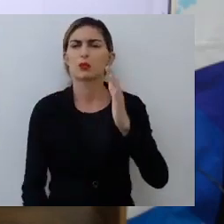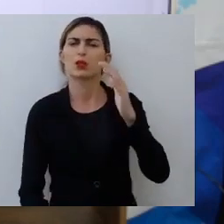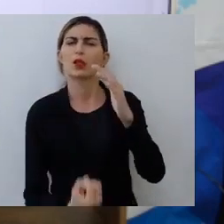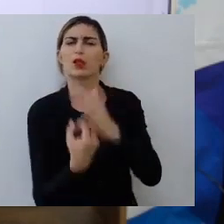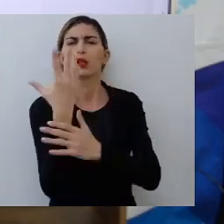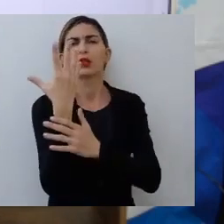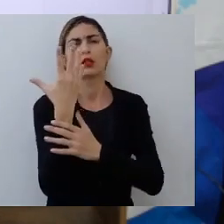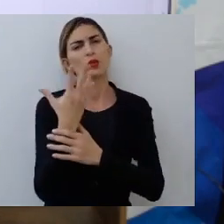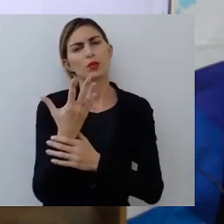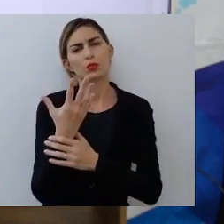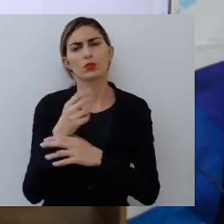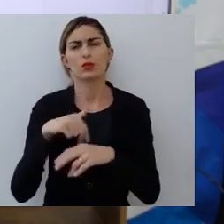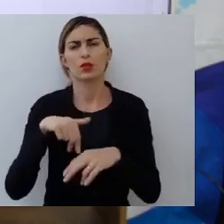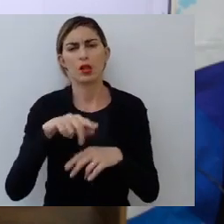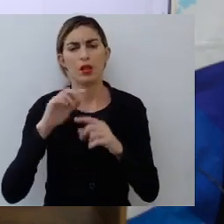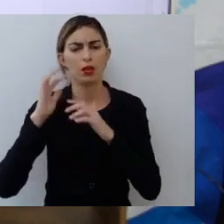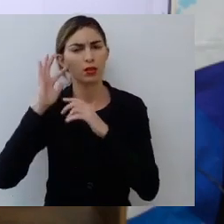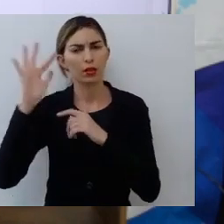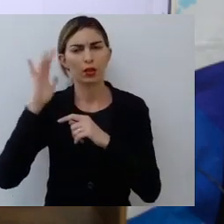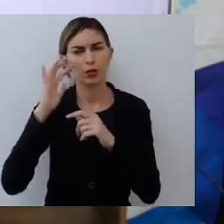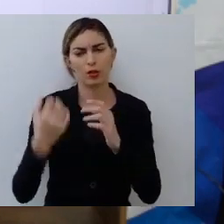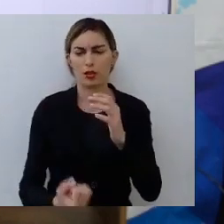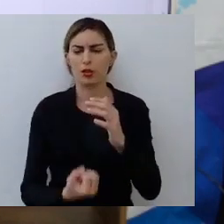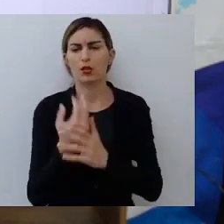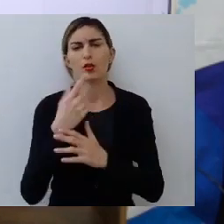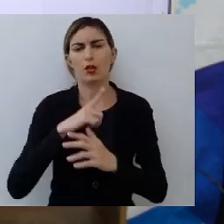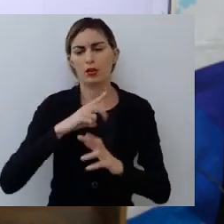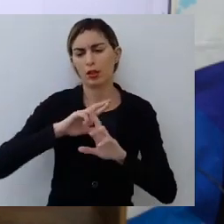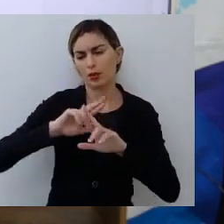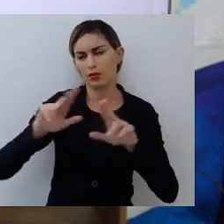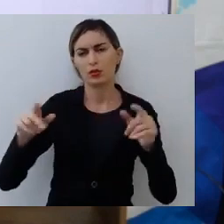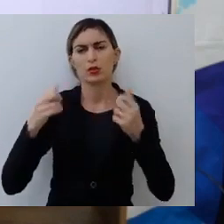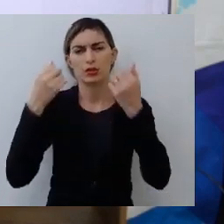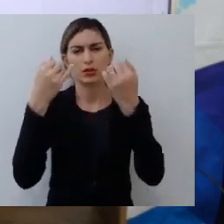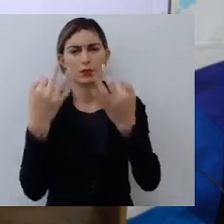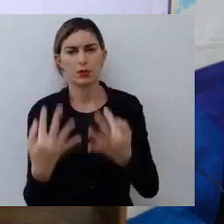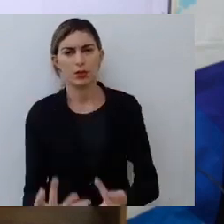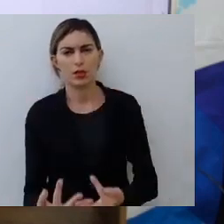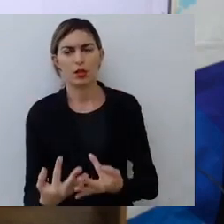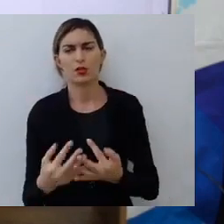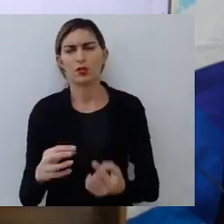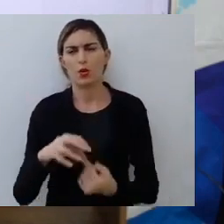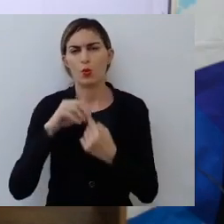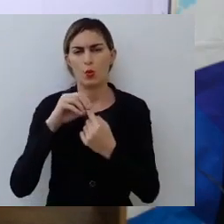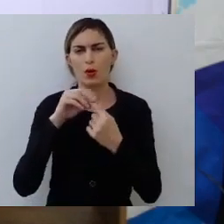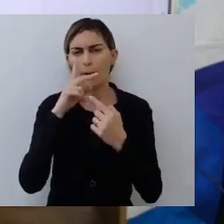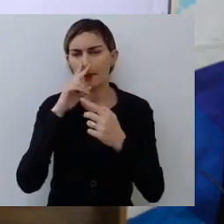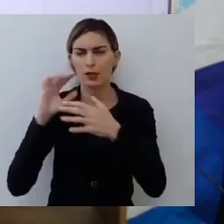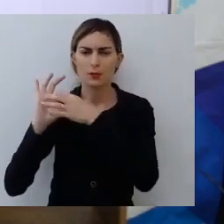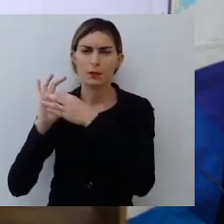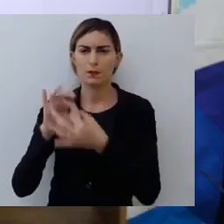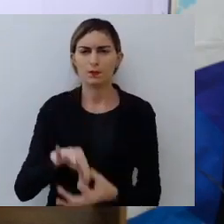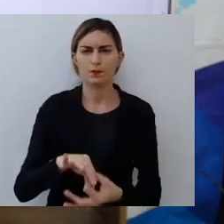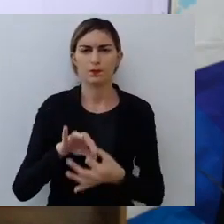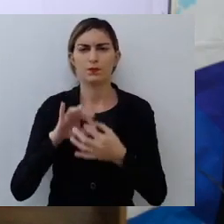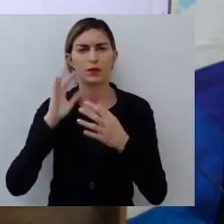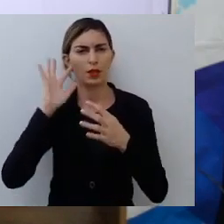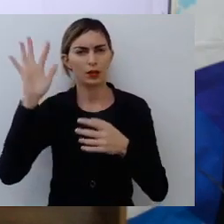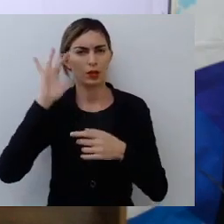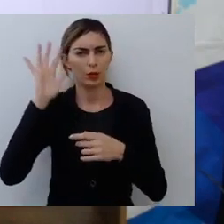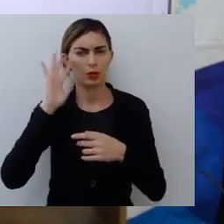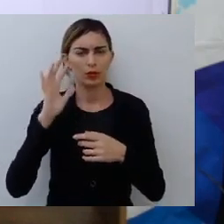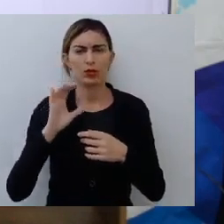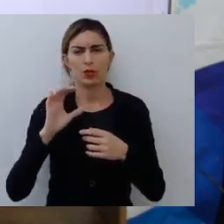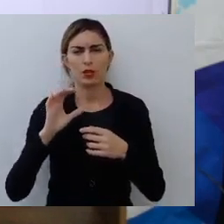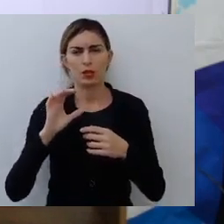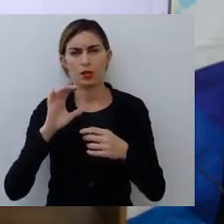criacionismo. No caso, na teoria criacionista, teríamos várias explicações em uma mesma teoria, como a teoria judaico-cristã e